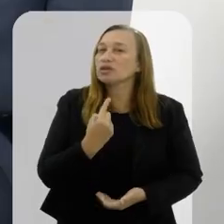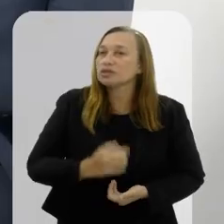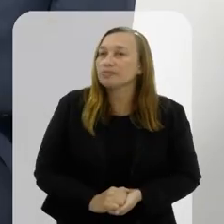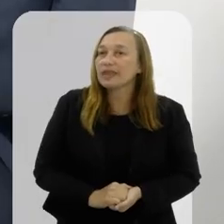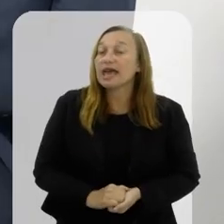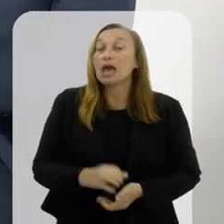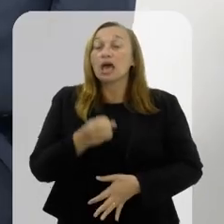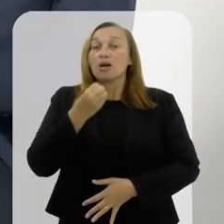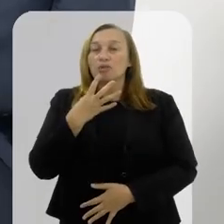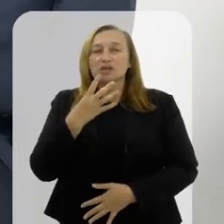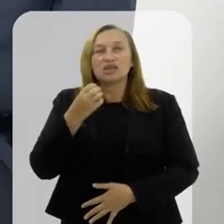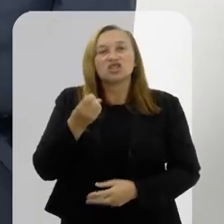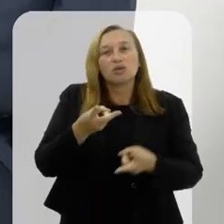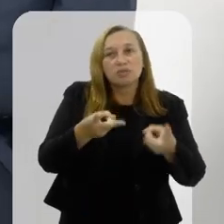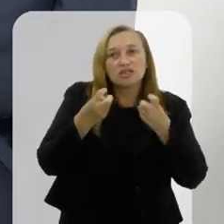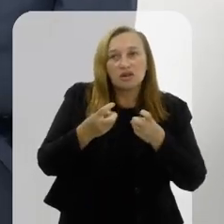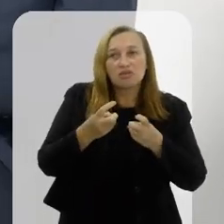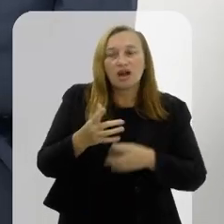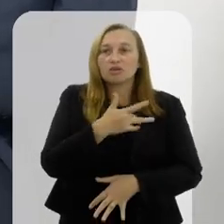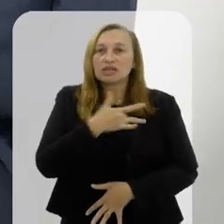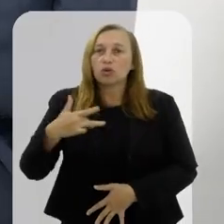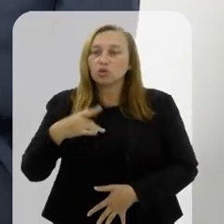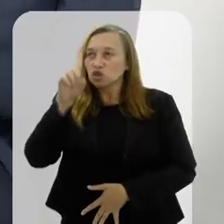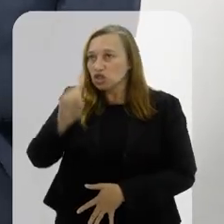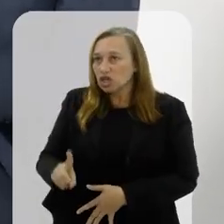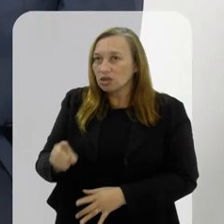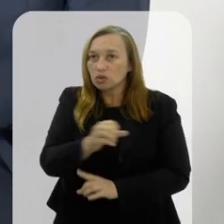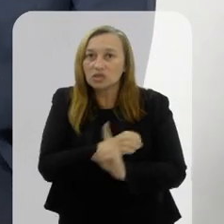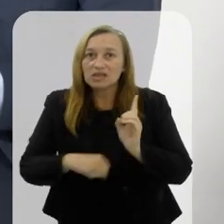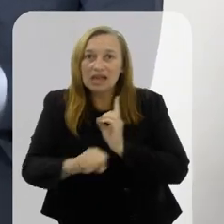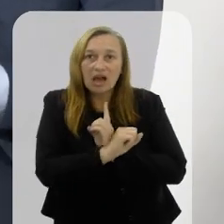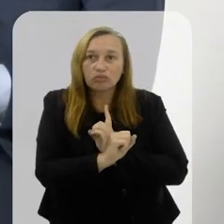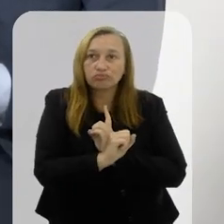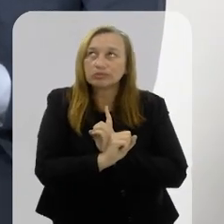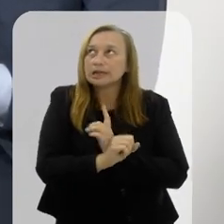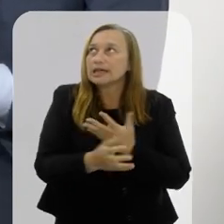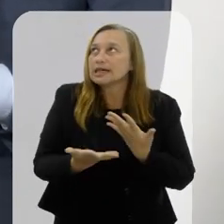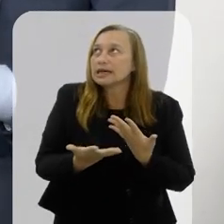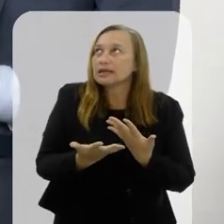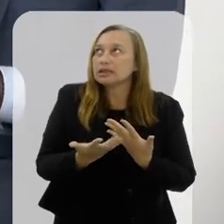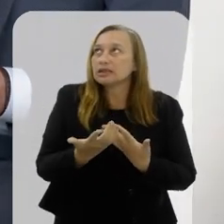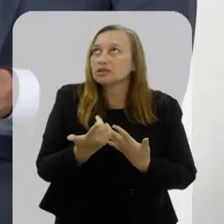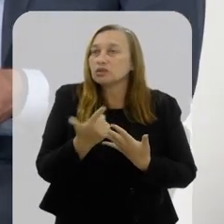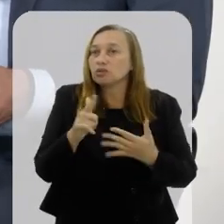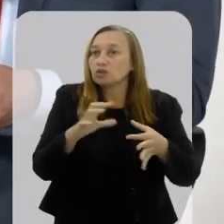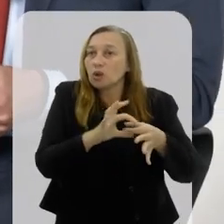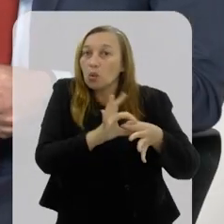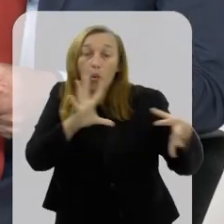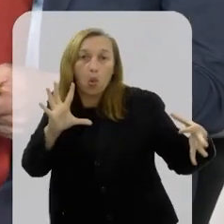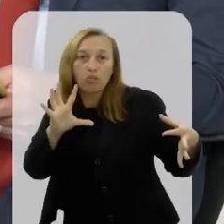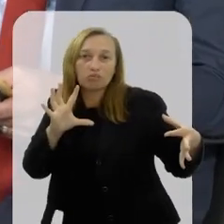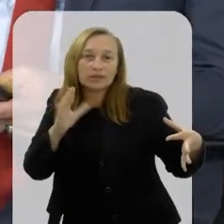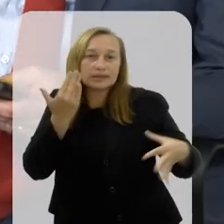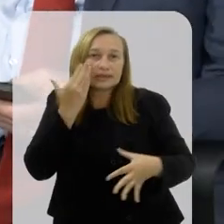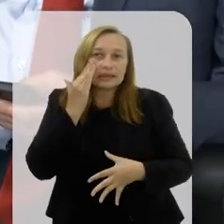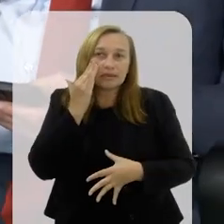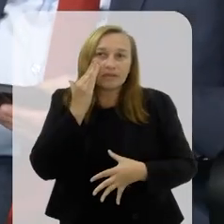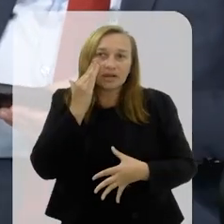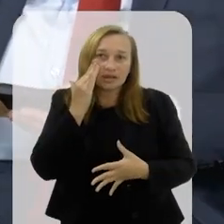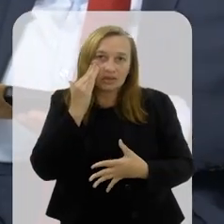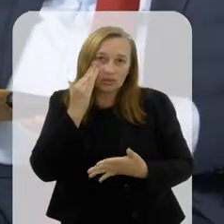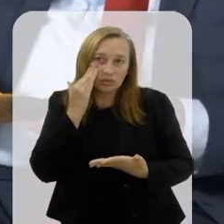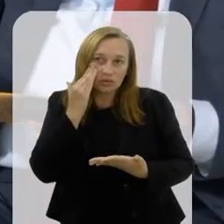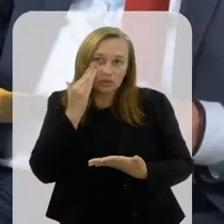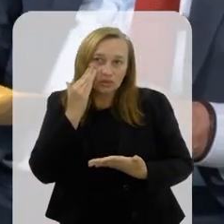nós. Bom, se a gente olhar para a saúde como um direito social, não dá para desconectar esse entendimento